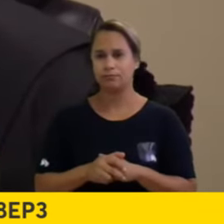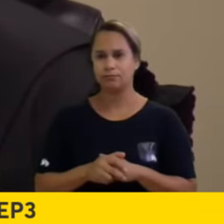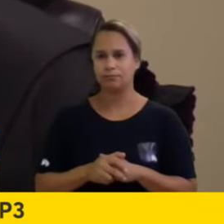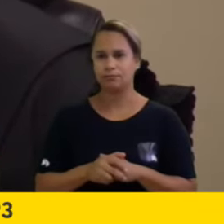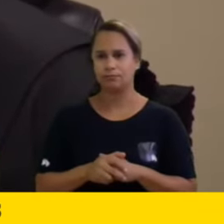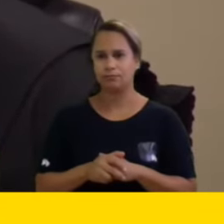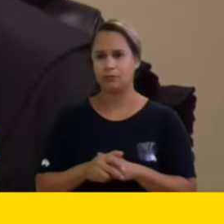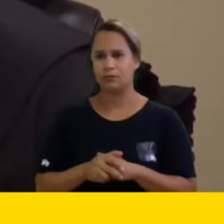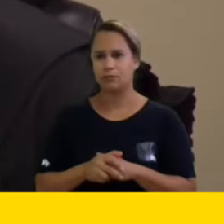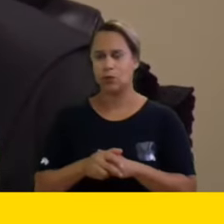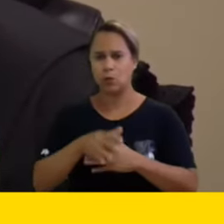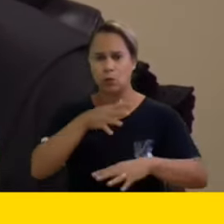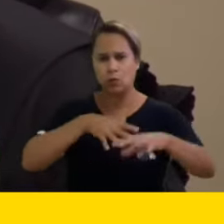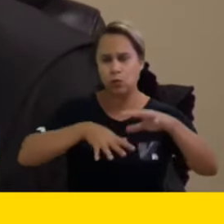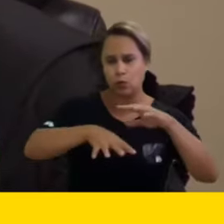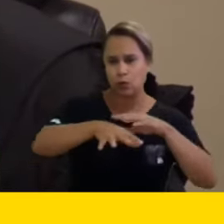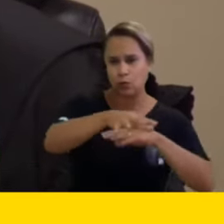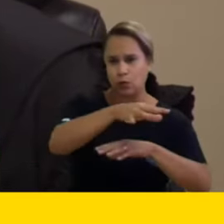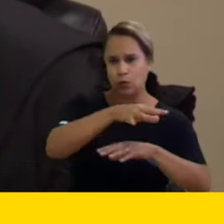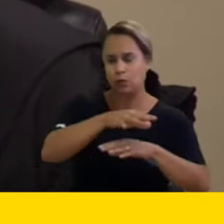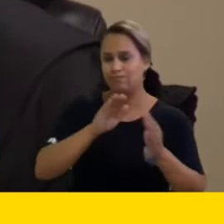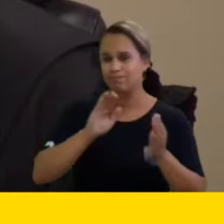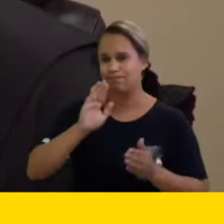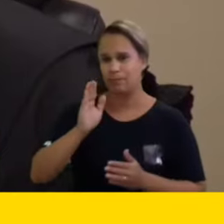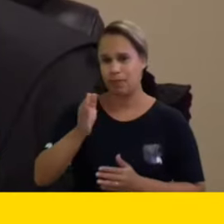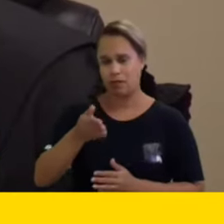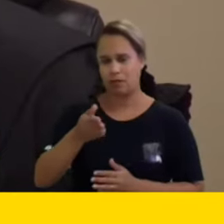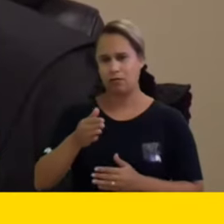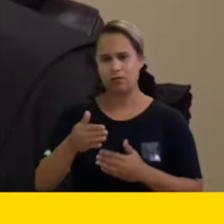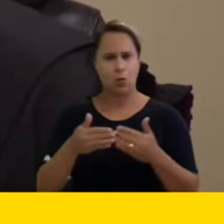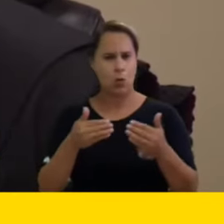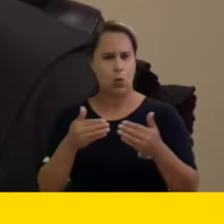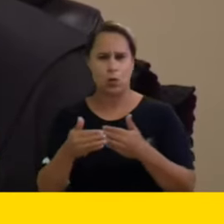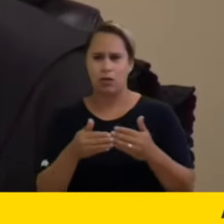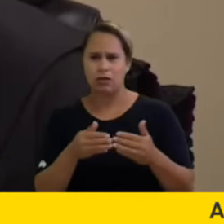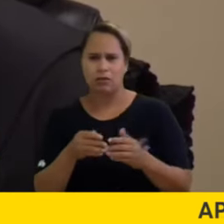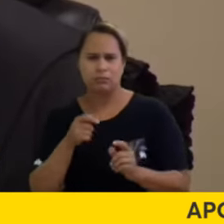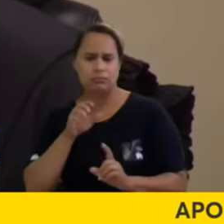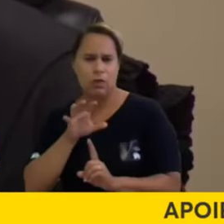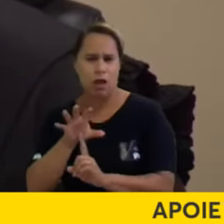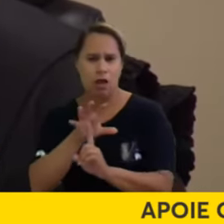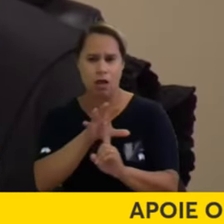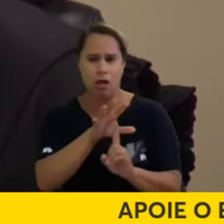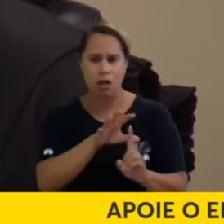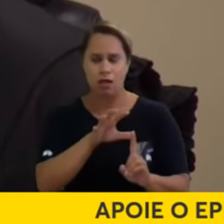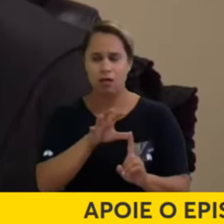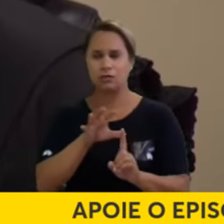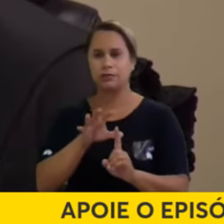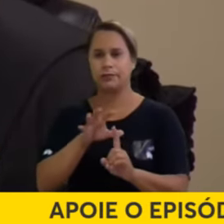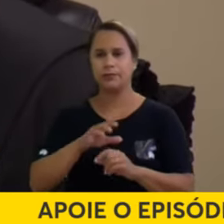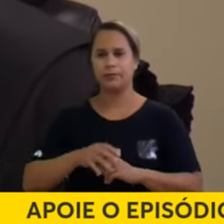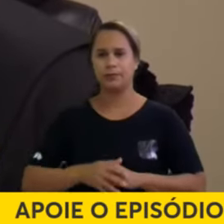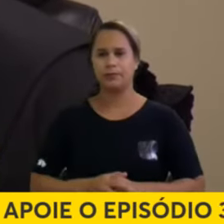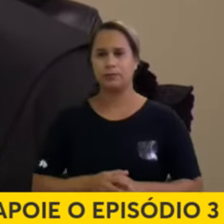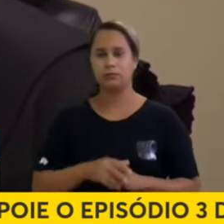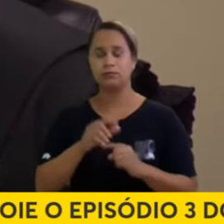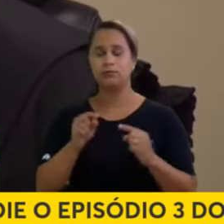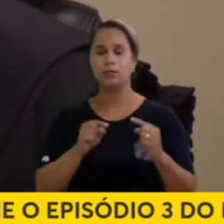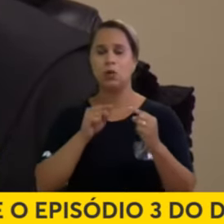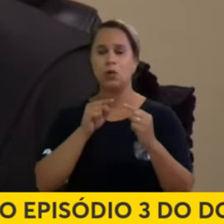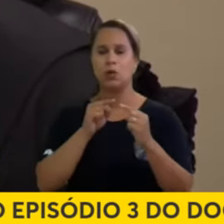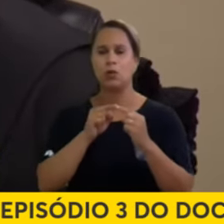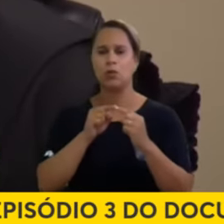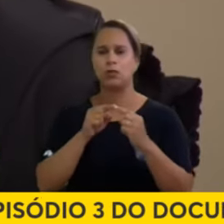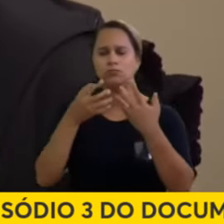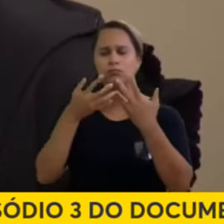midiático Qualquer que seja sua intensidade reduzindo ao mero strepitus for a ponto de considerá-lo como